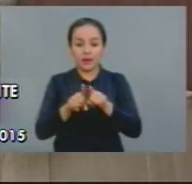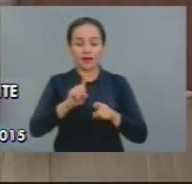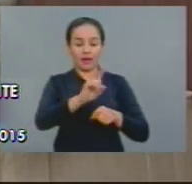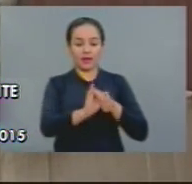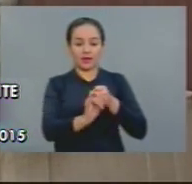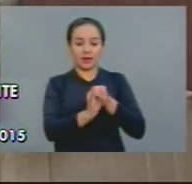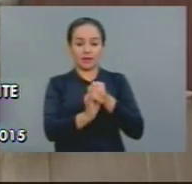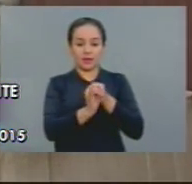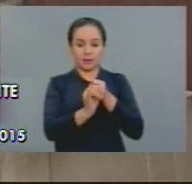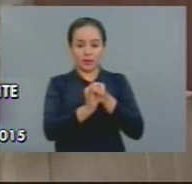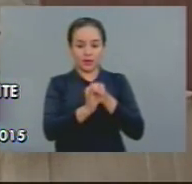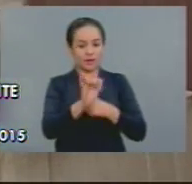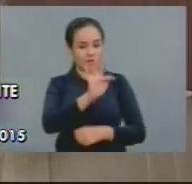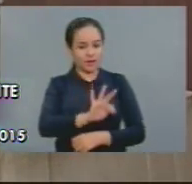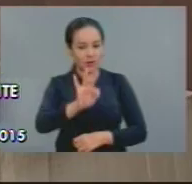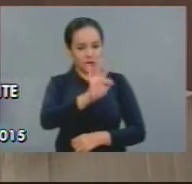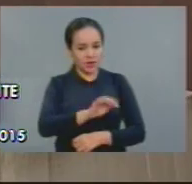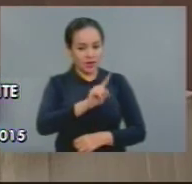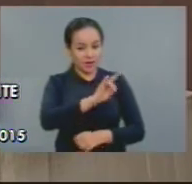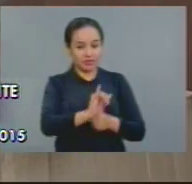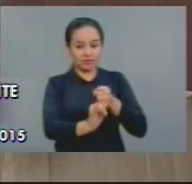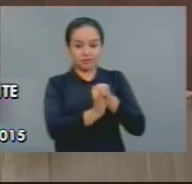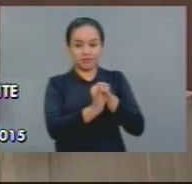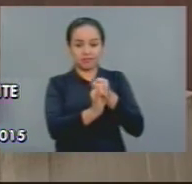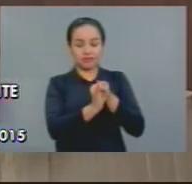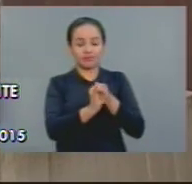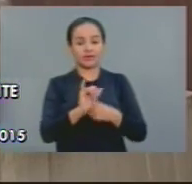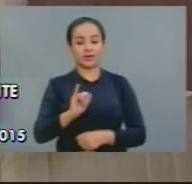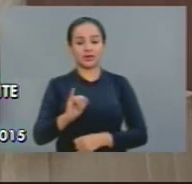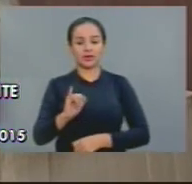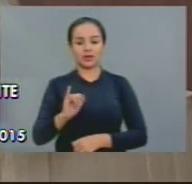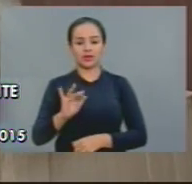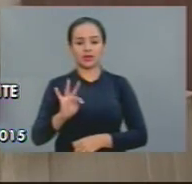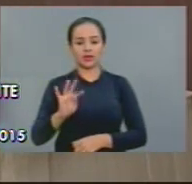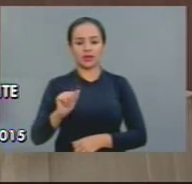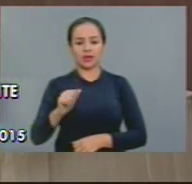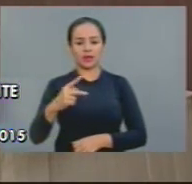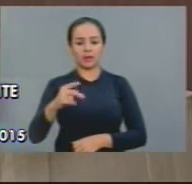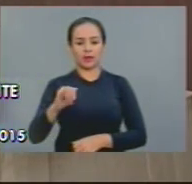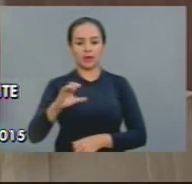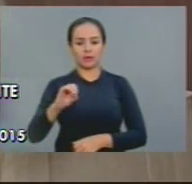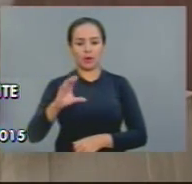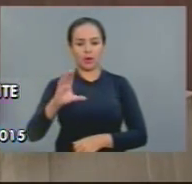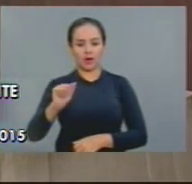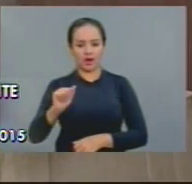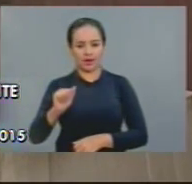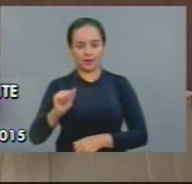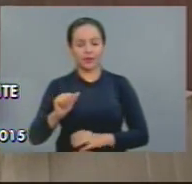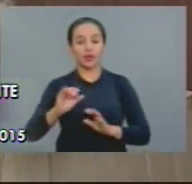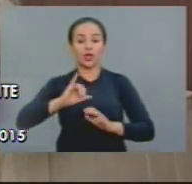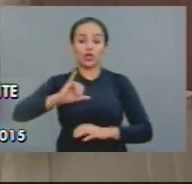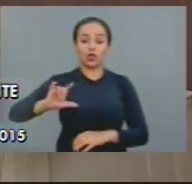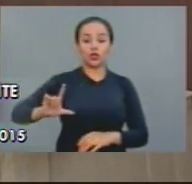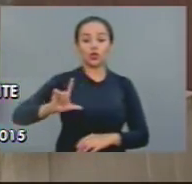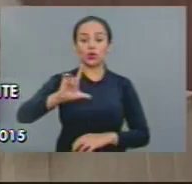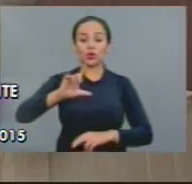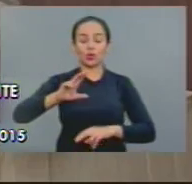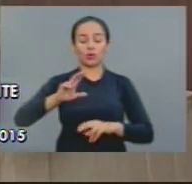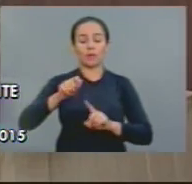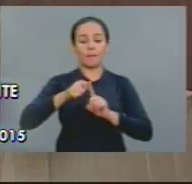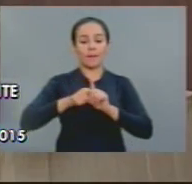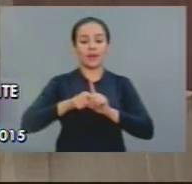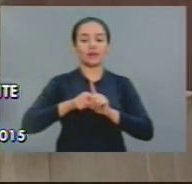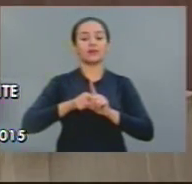Itapipoca, ele está licitado desde julho. Nós estamos em dezembro e a ordem de serviço não